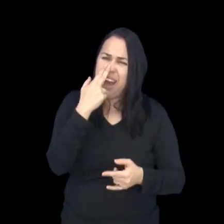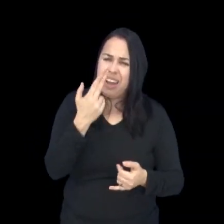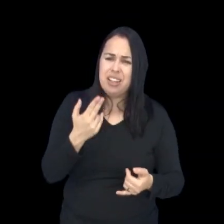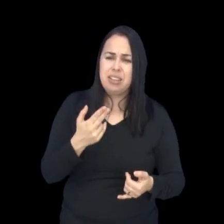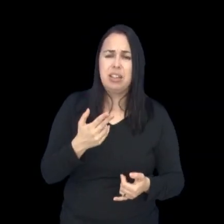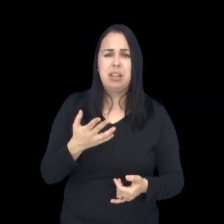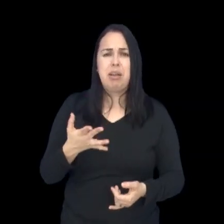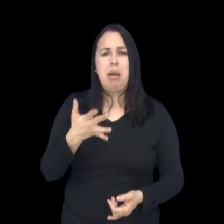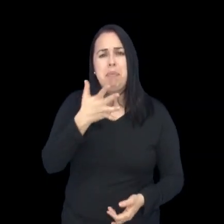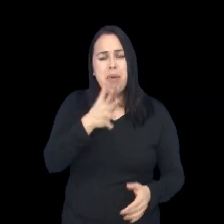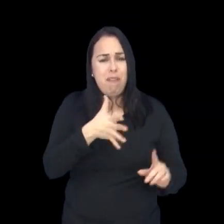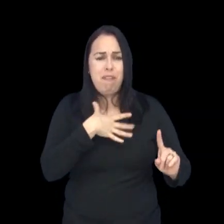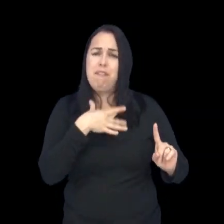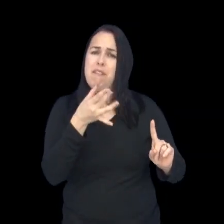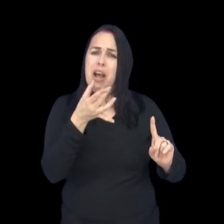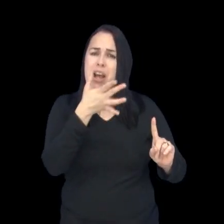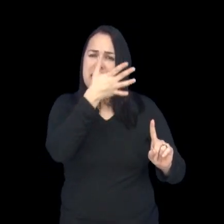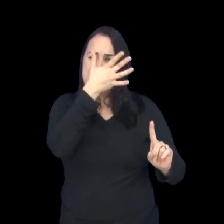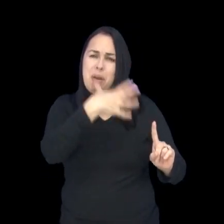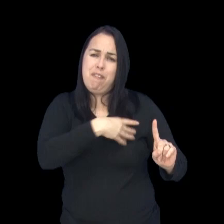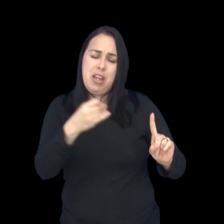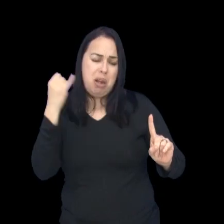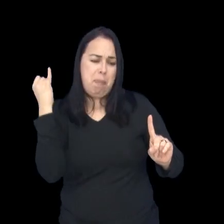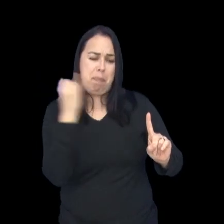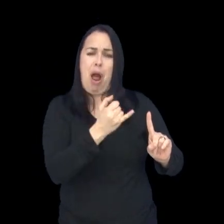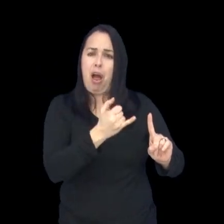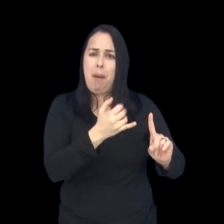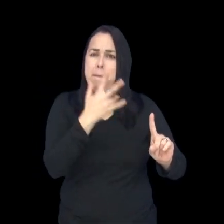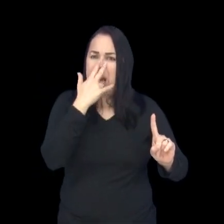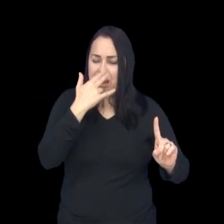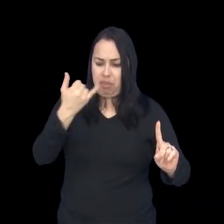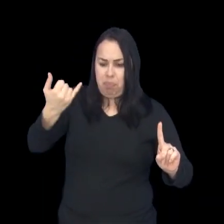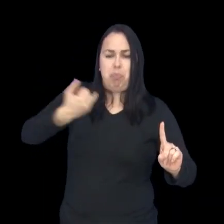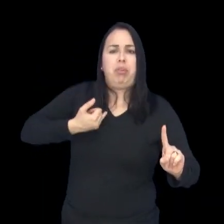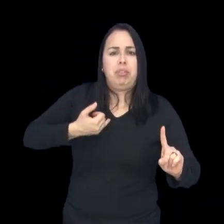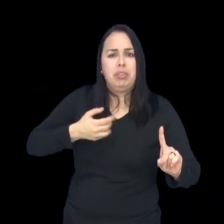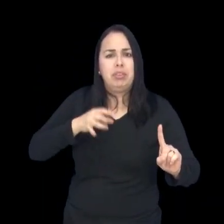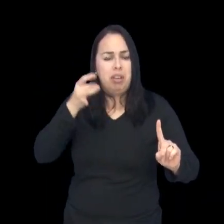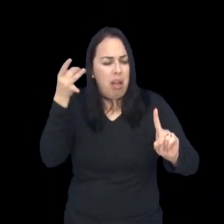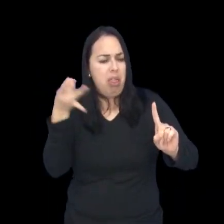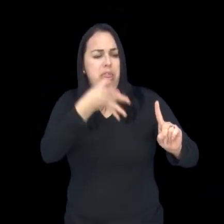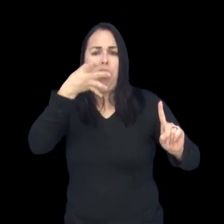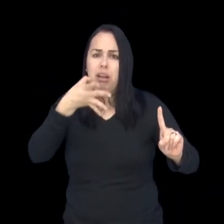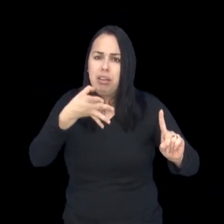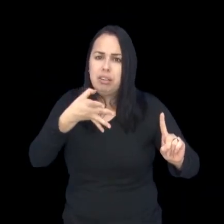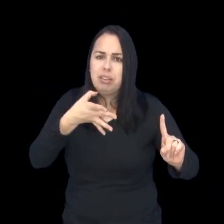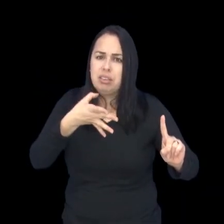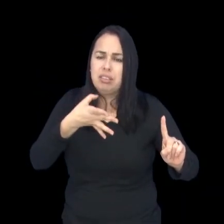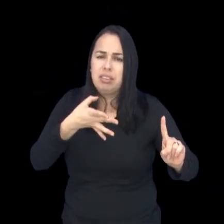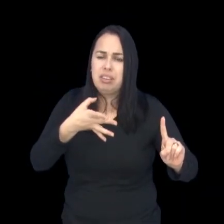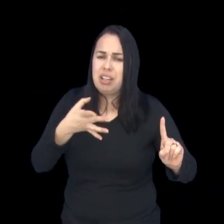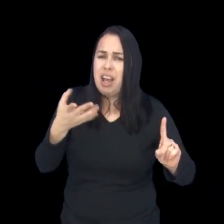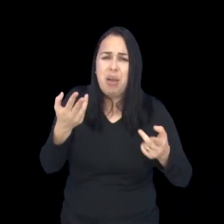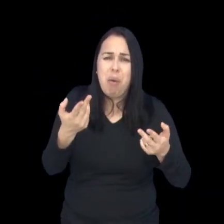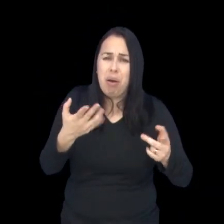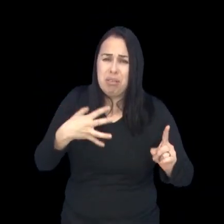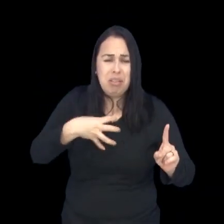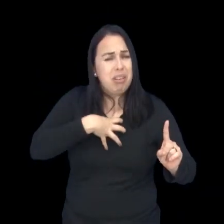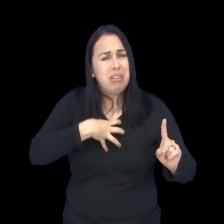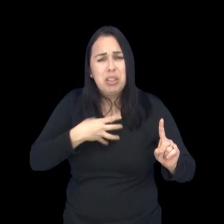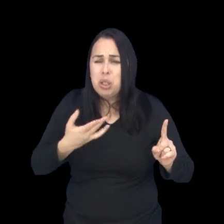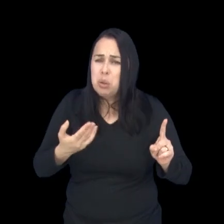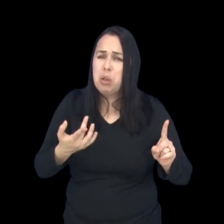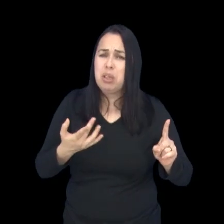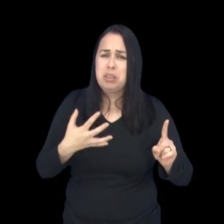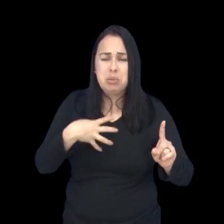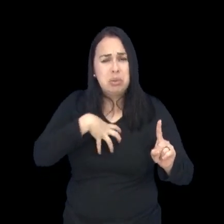é rejeitado, você também se sente rejeitada. Quando seu filho é abandonado, você também se sente abandonada. E